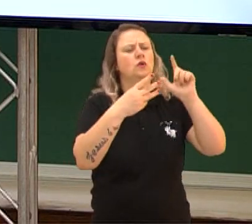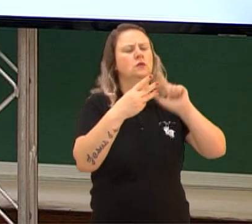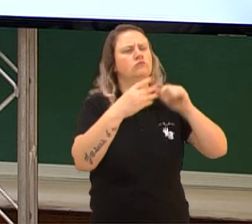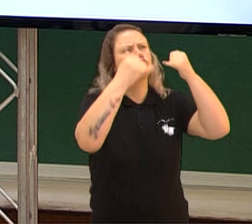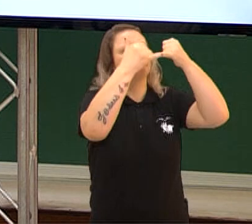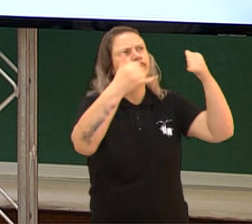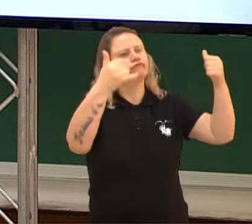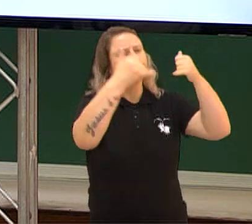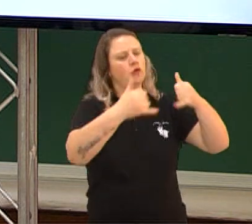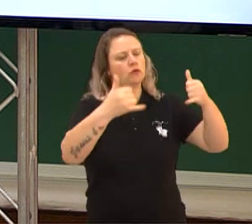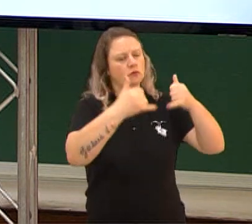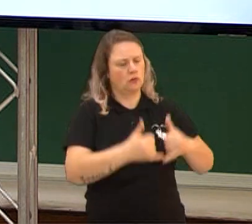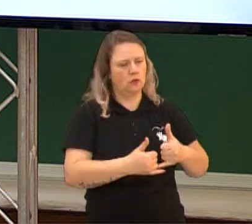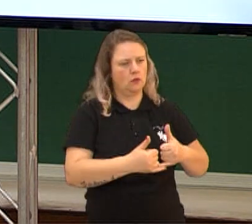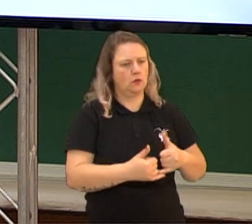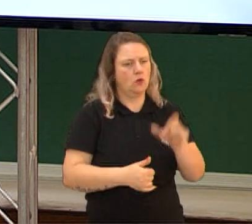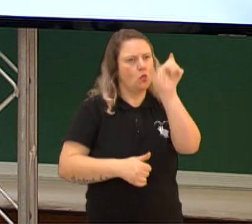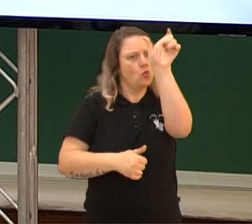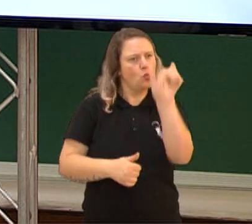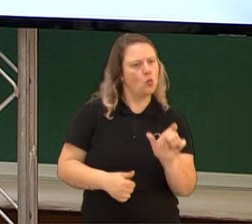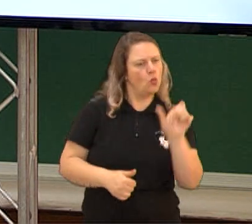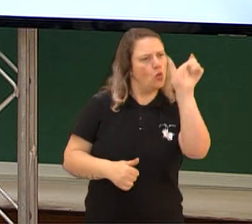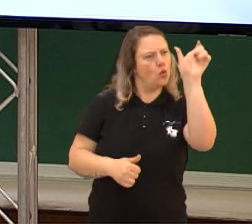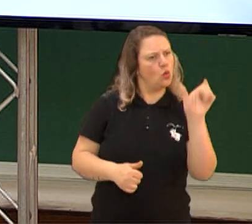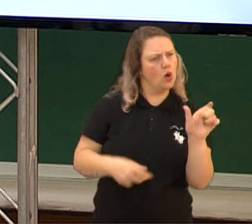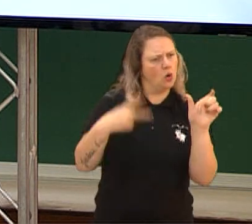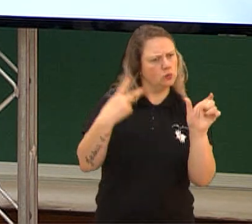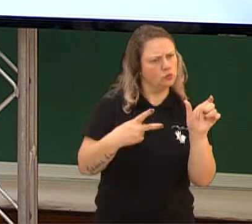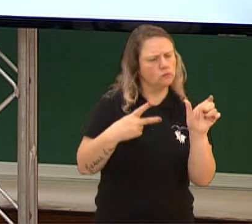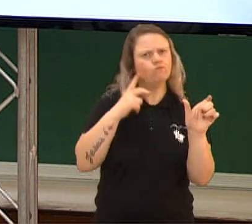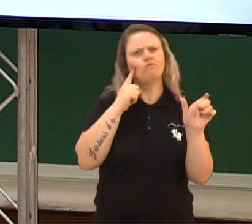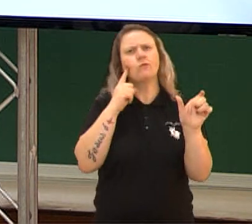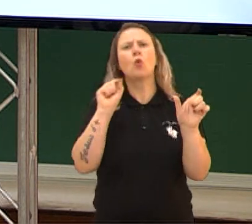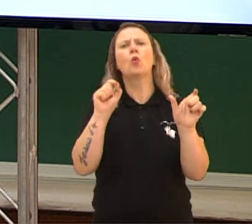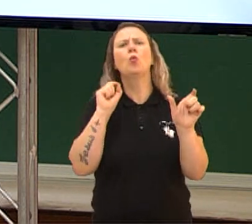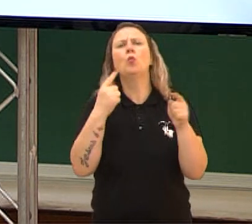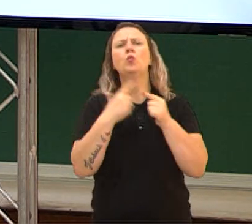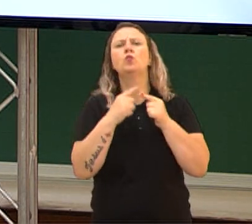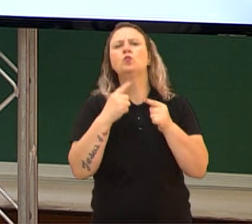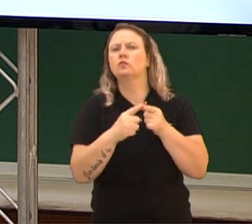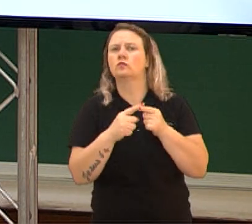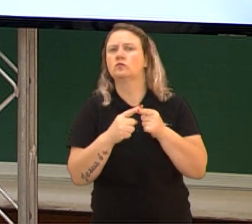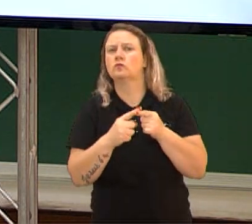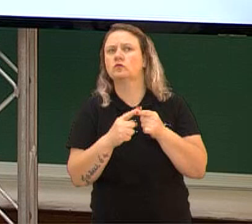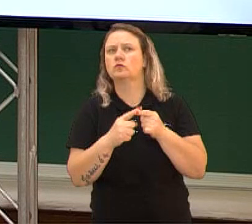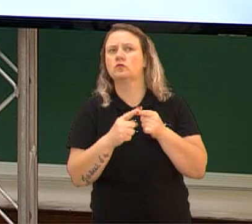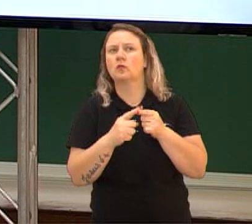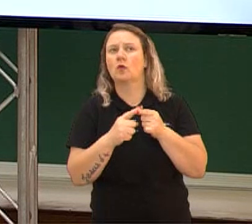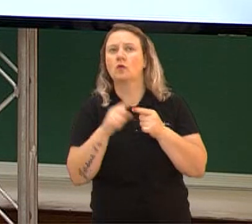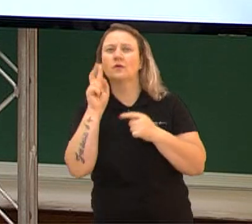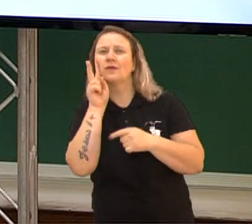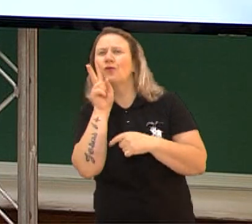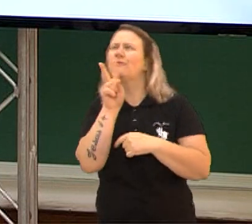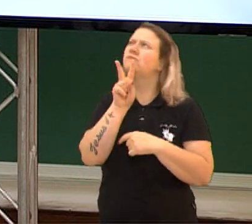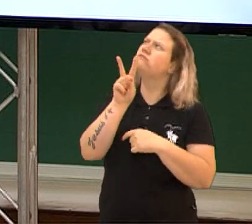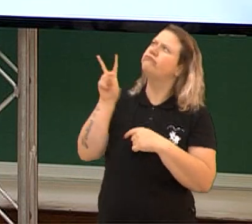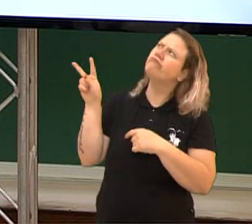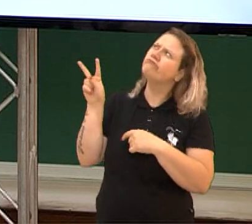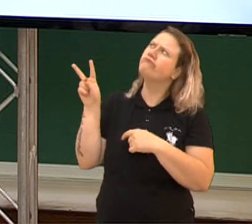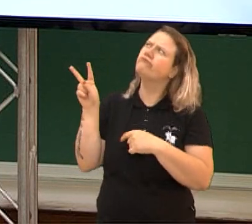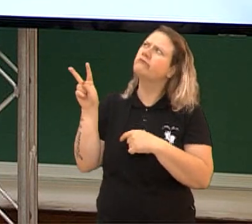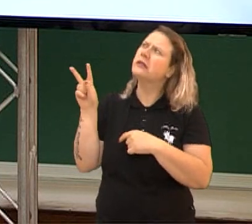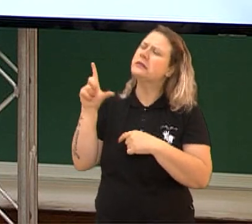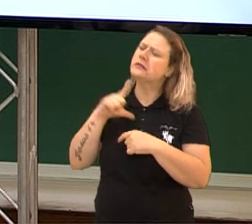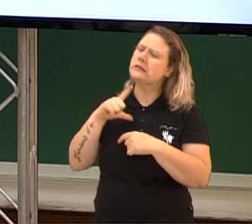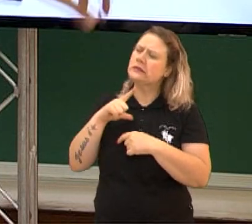colunas. Pensa comigo, olha só. 6 elementos por quê? Que número faz você olhar para isso aqui e ter